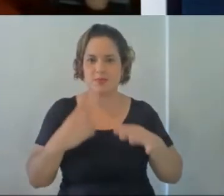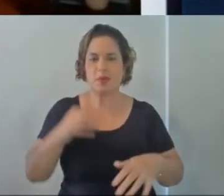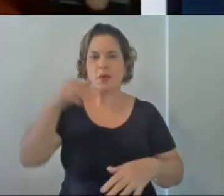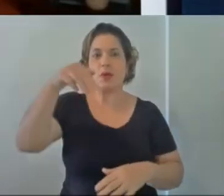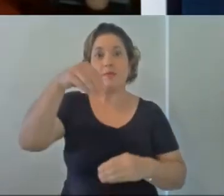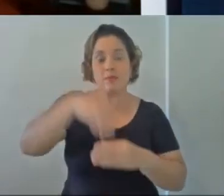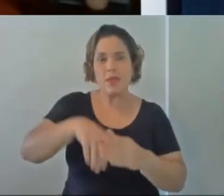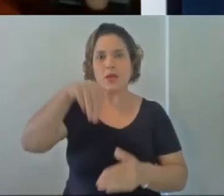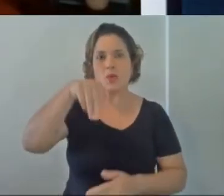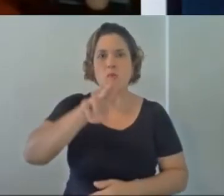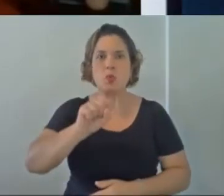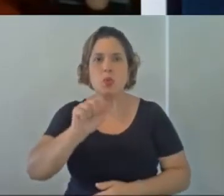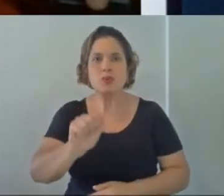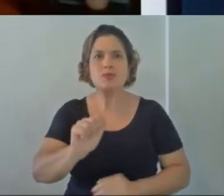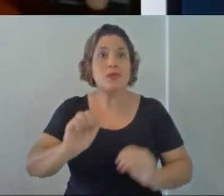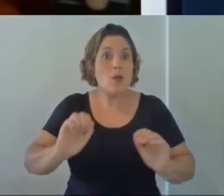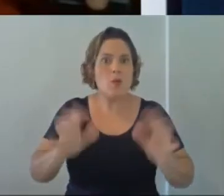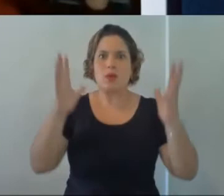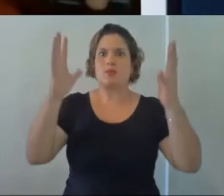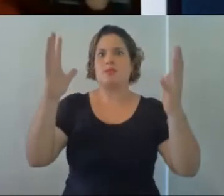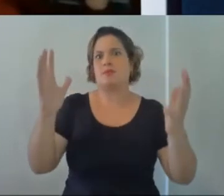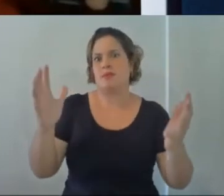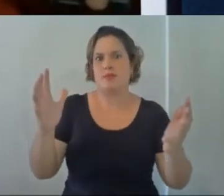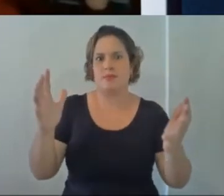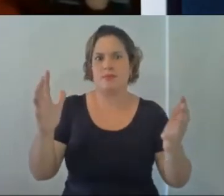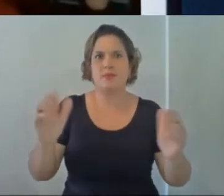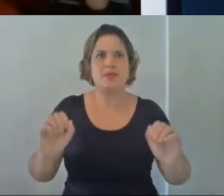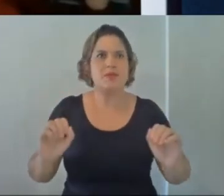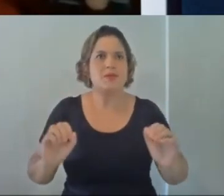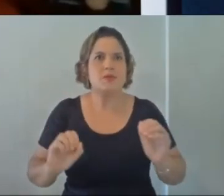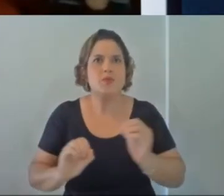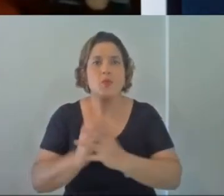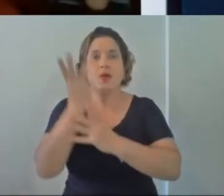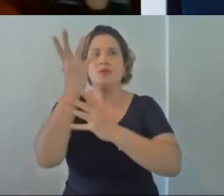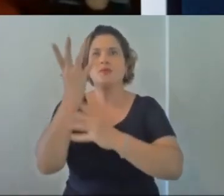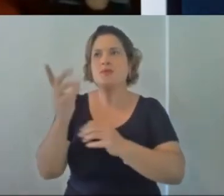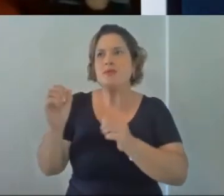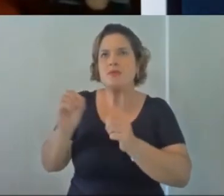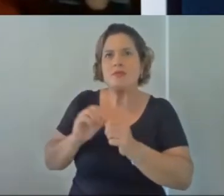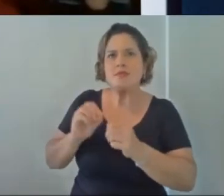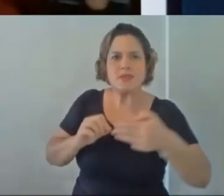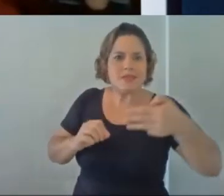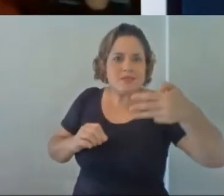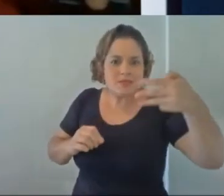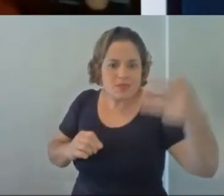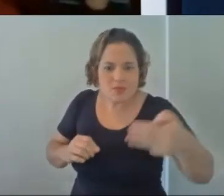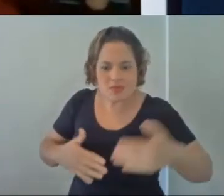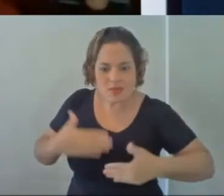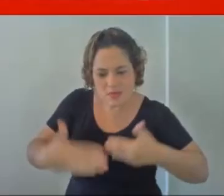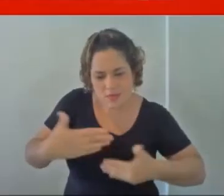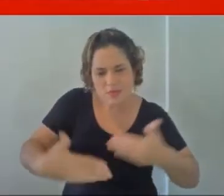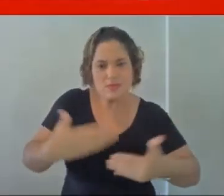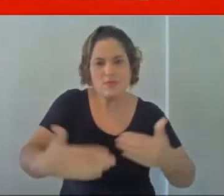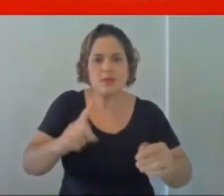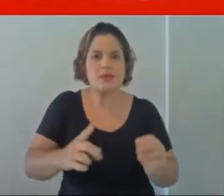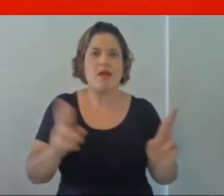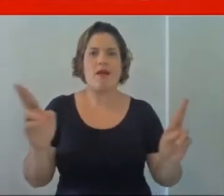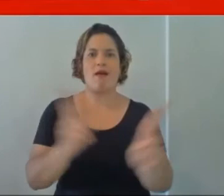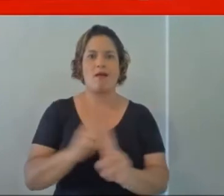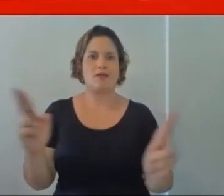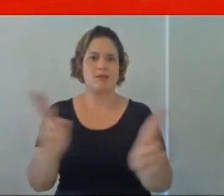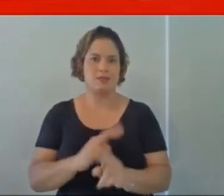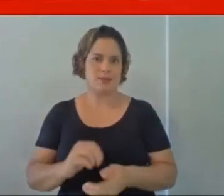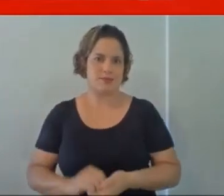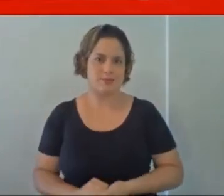Musa, ela é um acontecimento que se desdobra numa terceira grande obra, que é uma obra de arte relacional. Isso